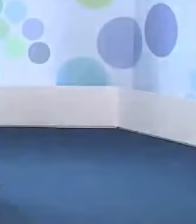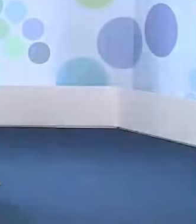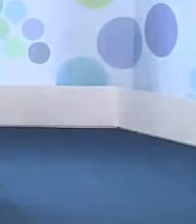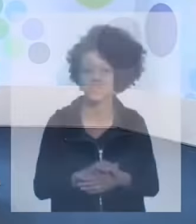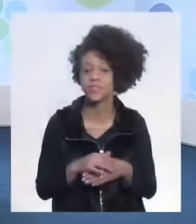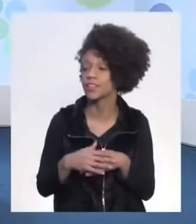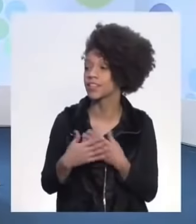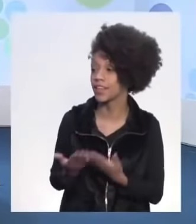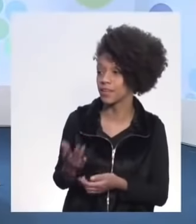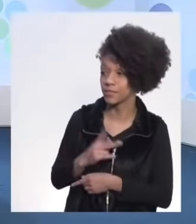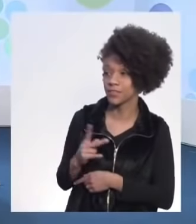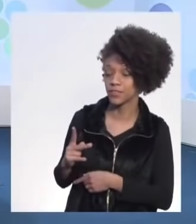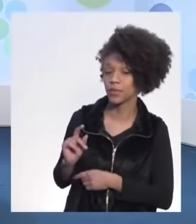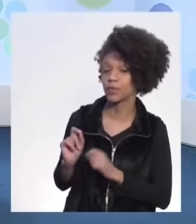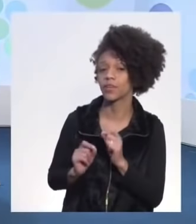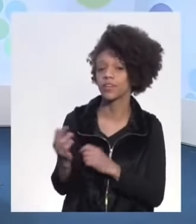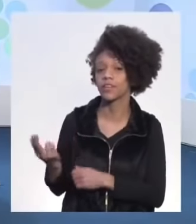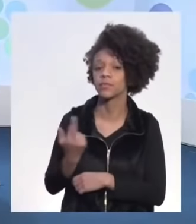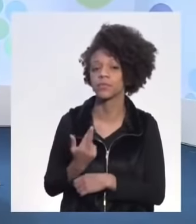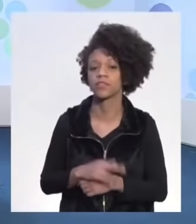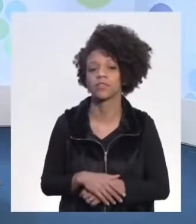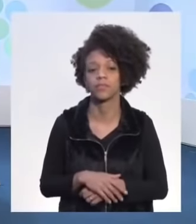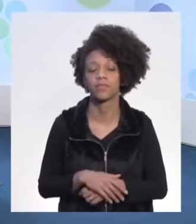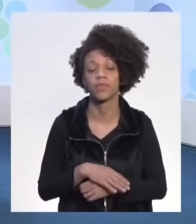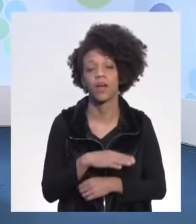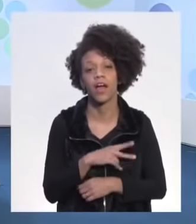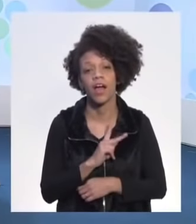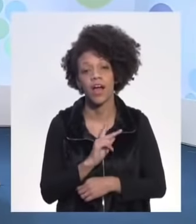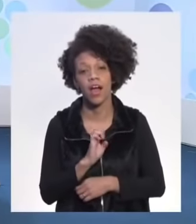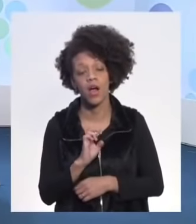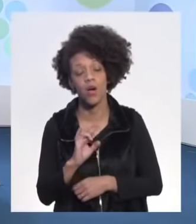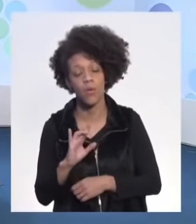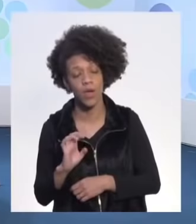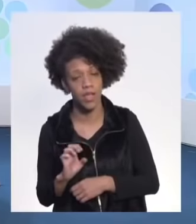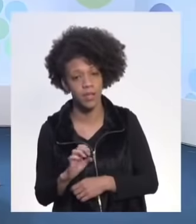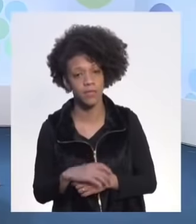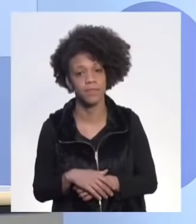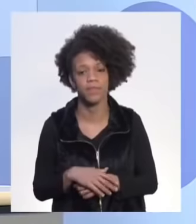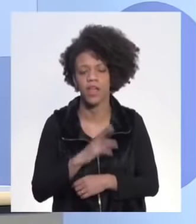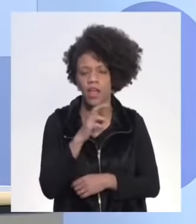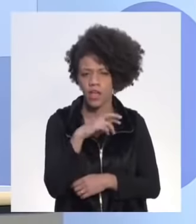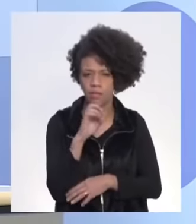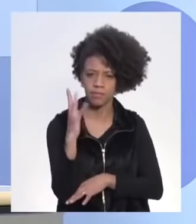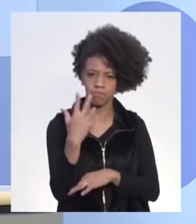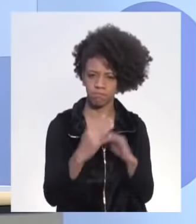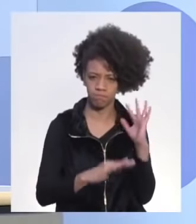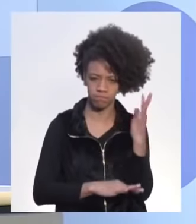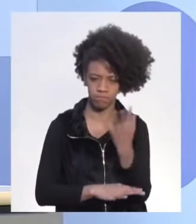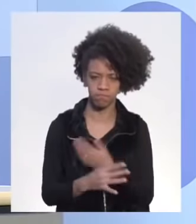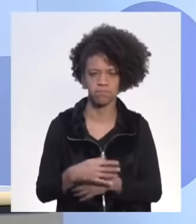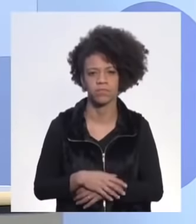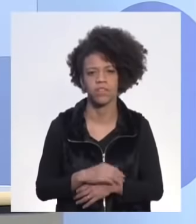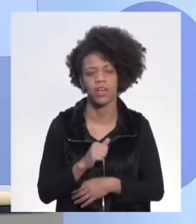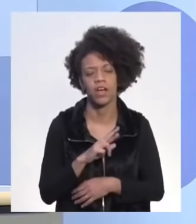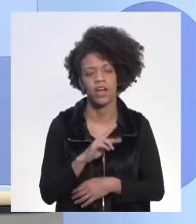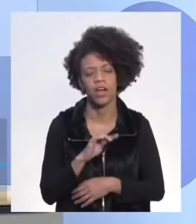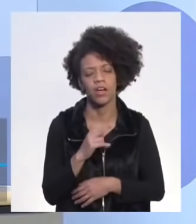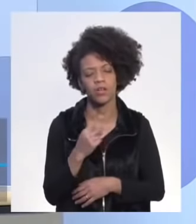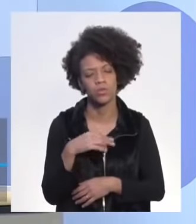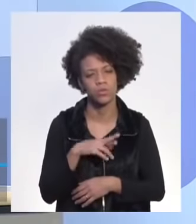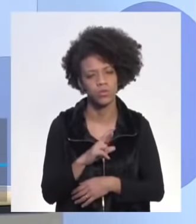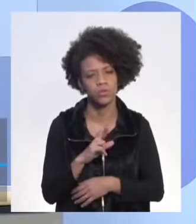E aí, André, o que que eles colocaram? Vamos Vamos lá. lá, o Cauê colocou animais que moram na selva. O Arthur, animal que